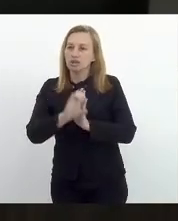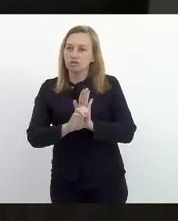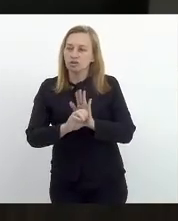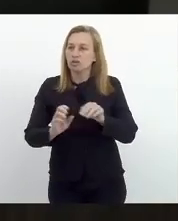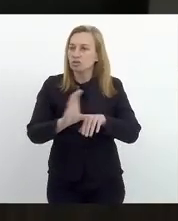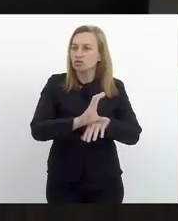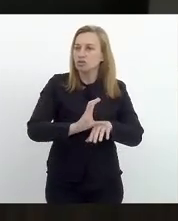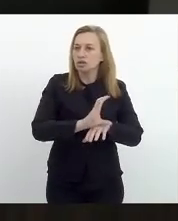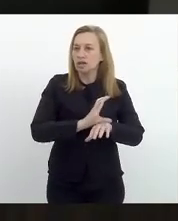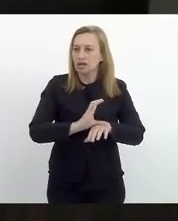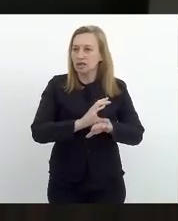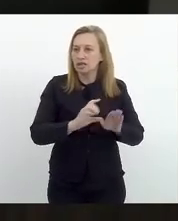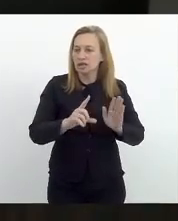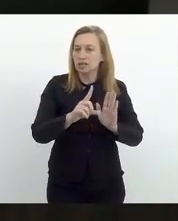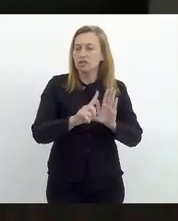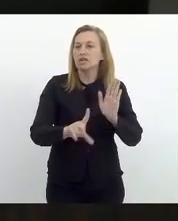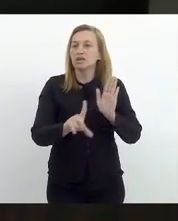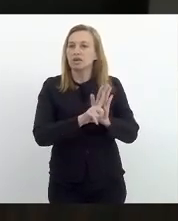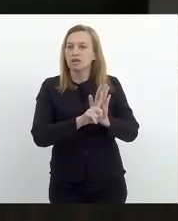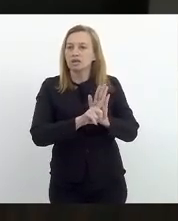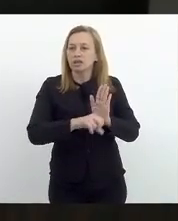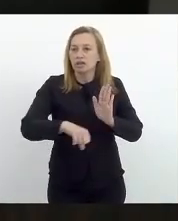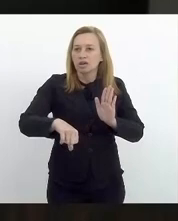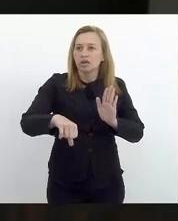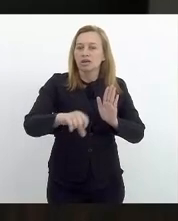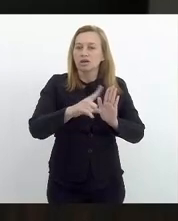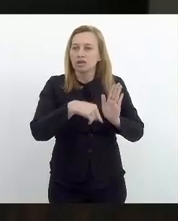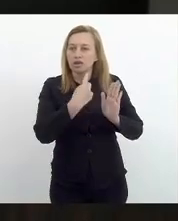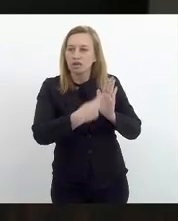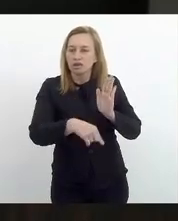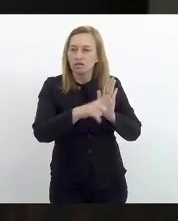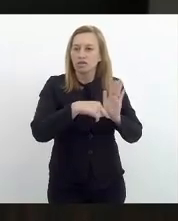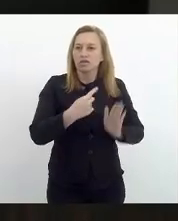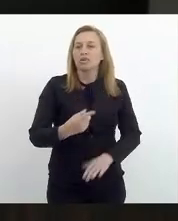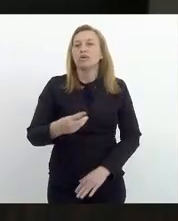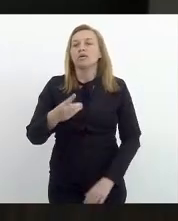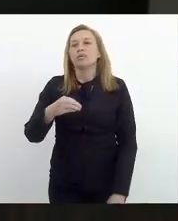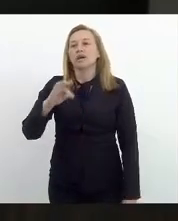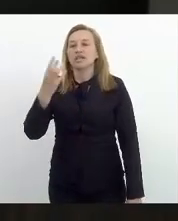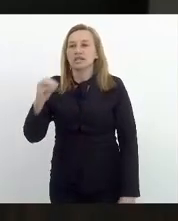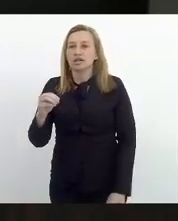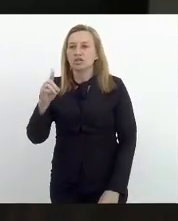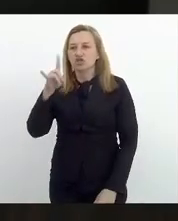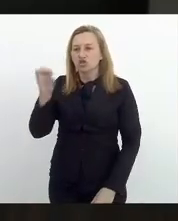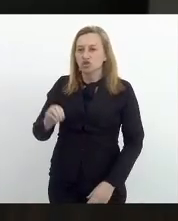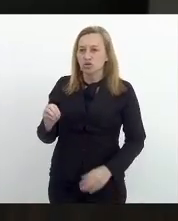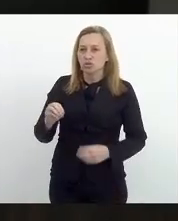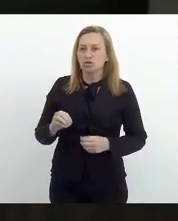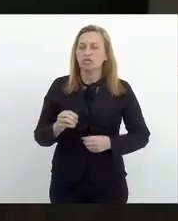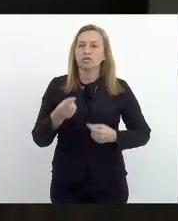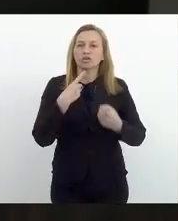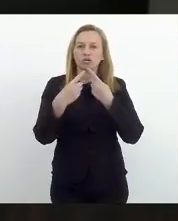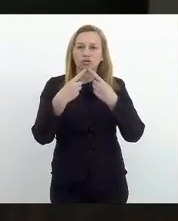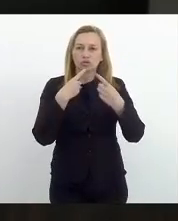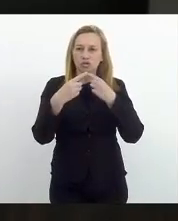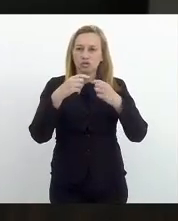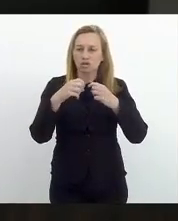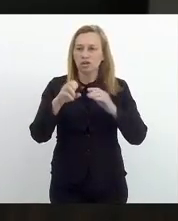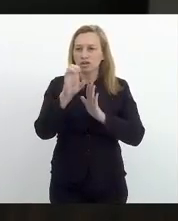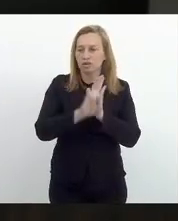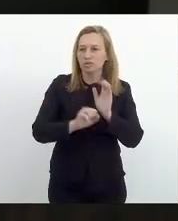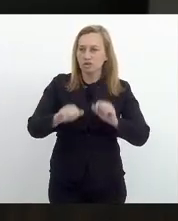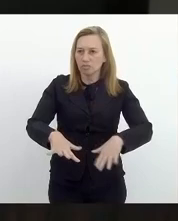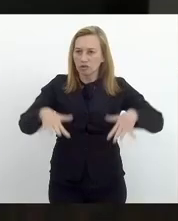constitucionais e vetos presidida pelo Deputado Marcelo Dino para debater as emendas de plenário ao